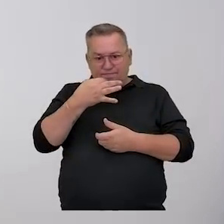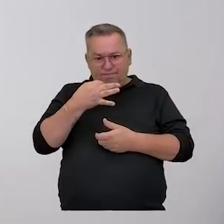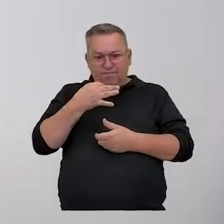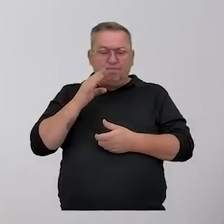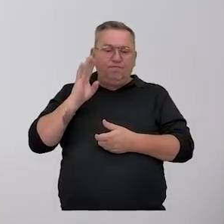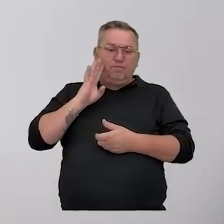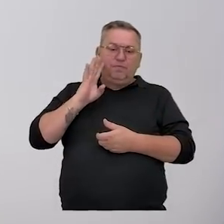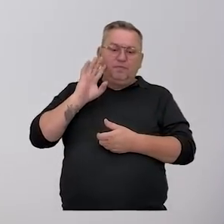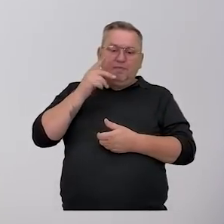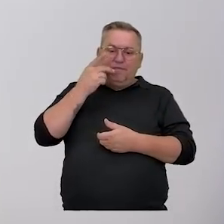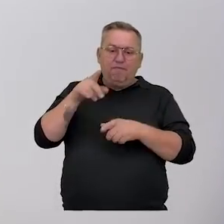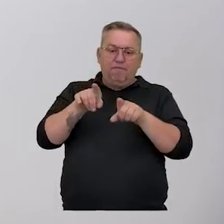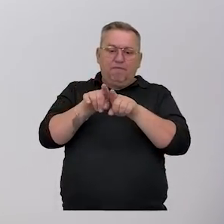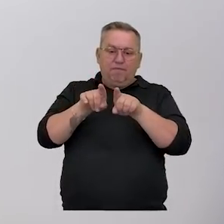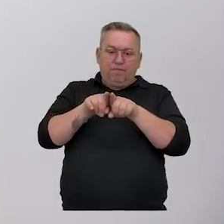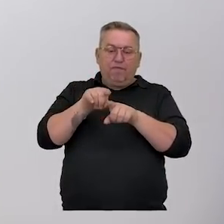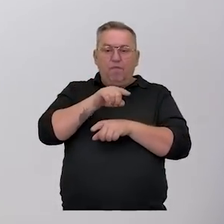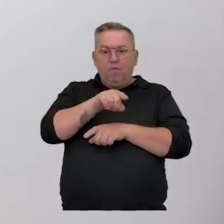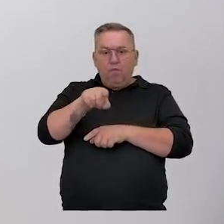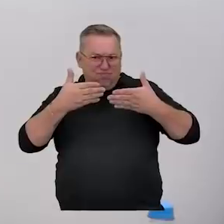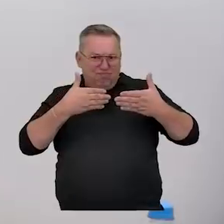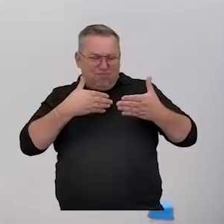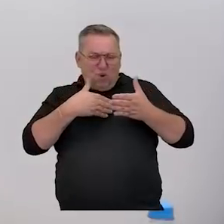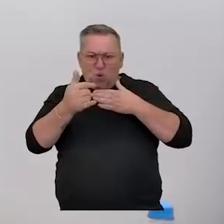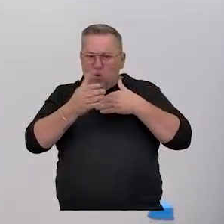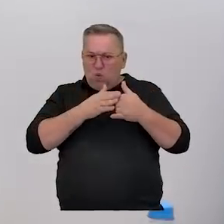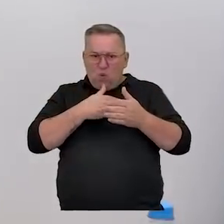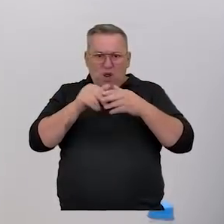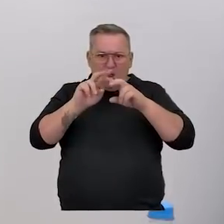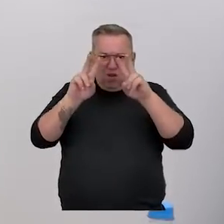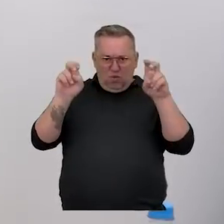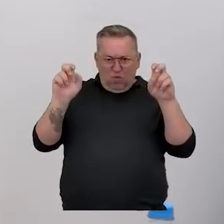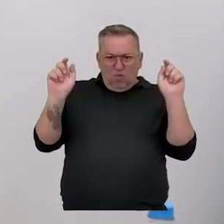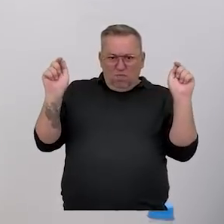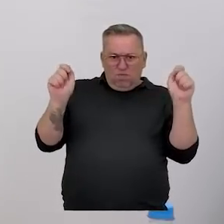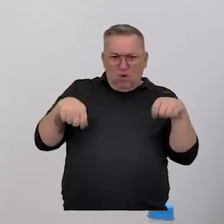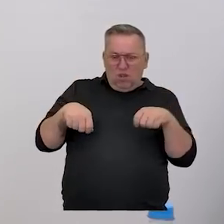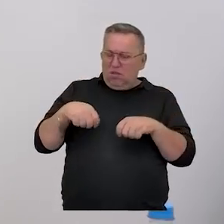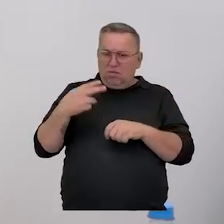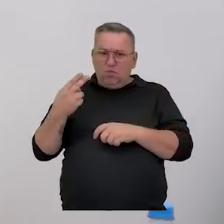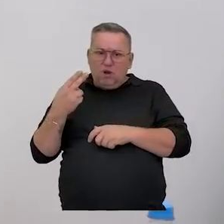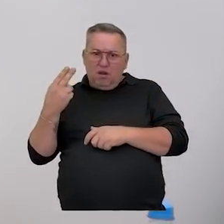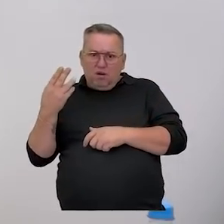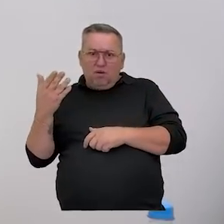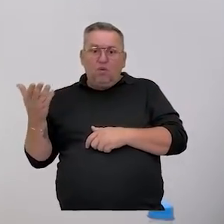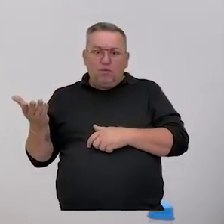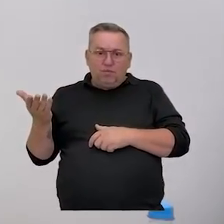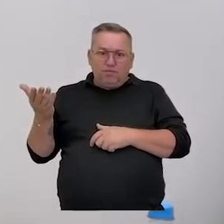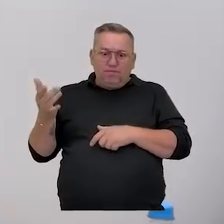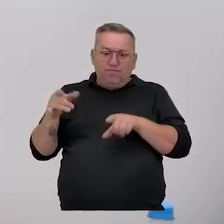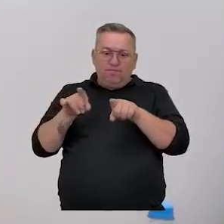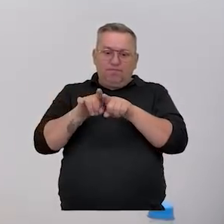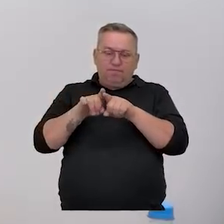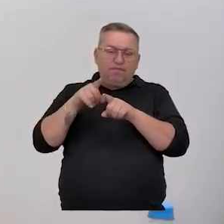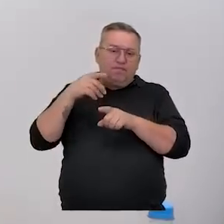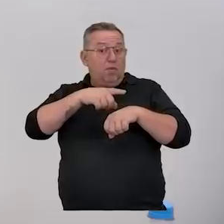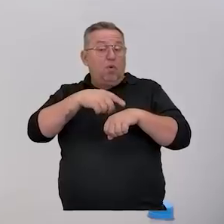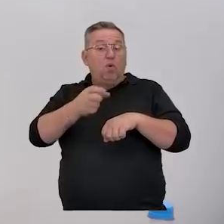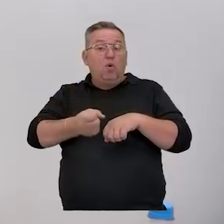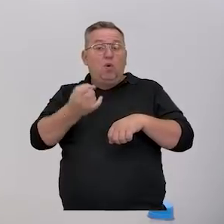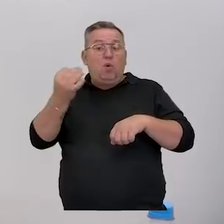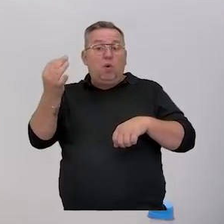auditório particular ou universal, acerca da plausibilidade da opinião defendida. O debate é organizado em